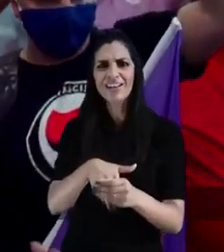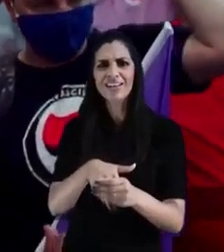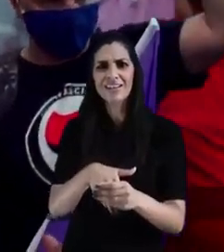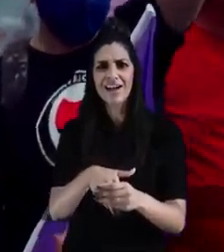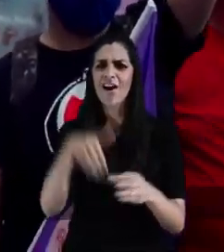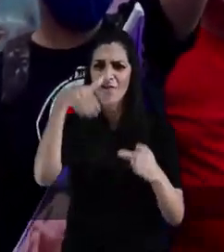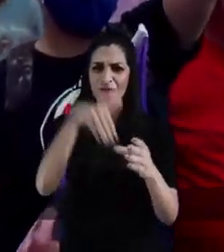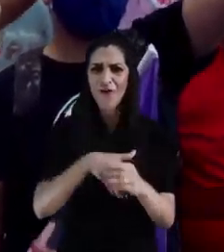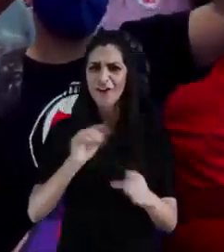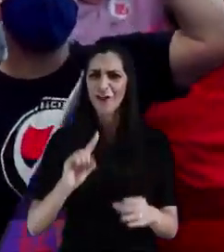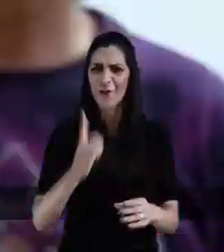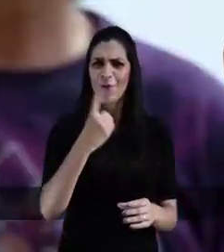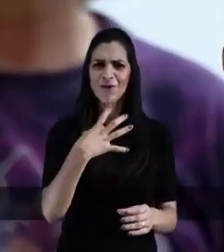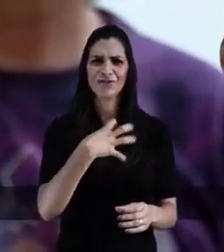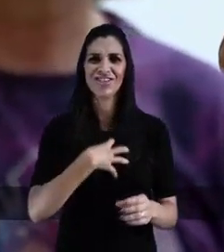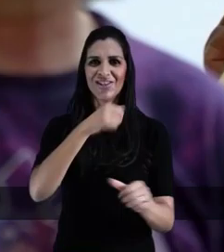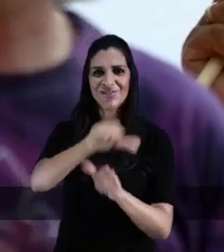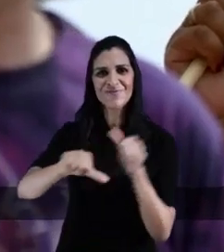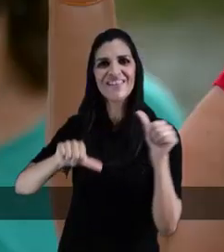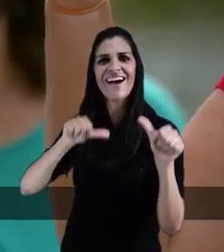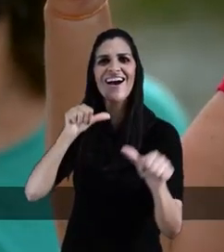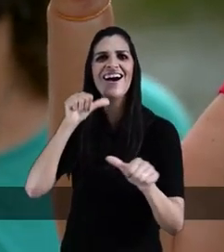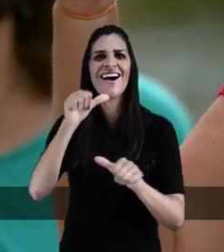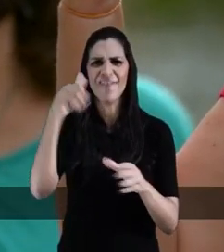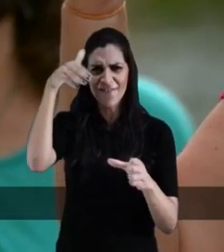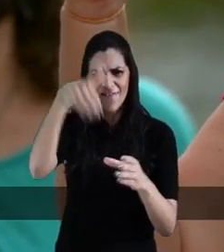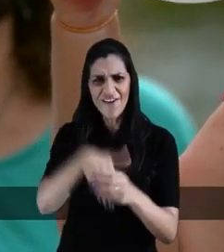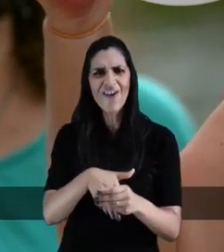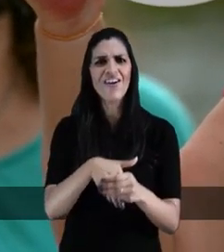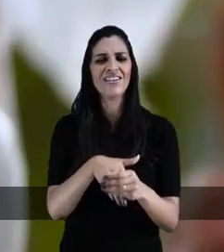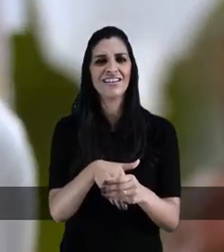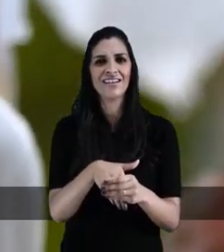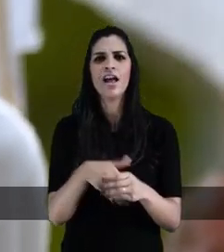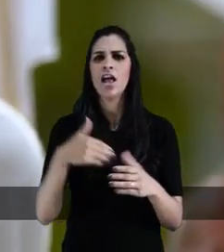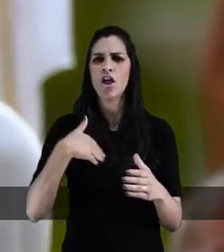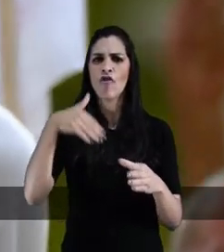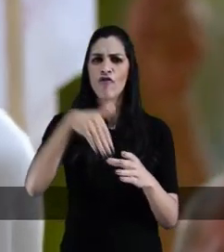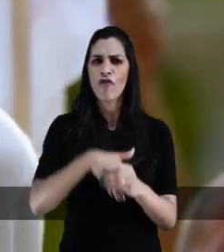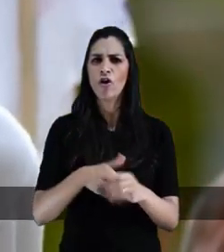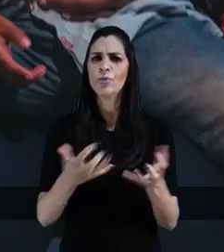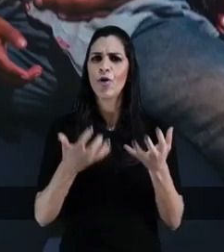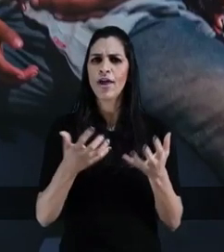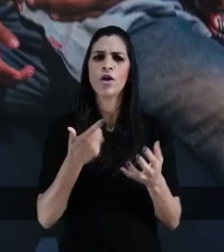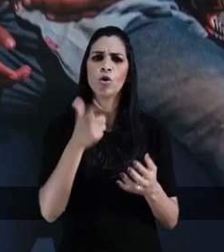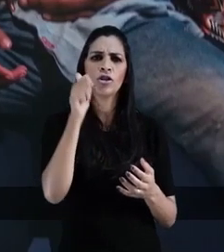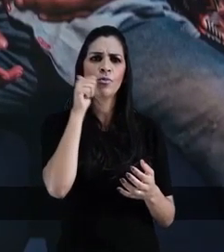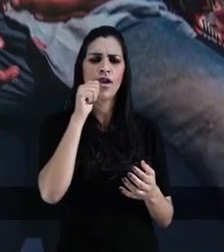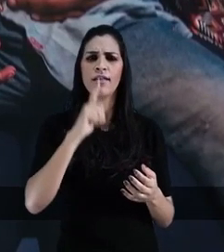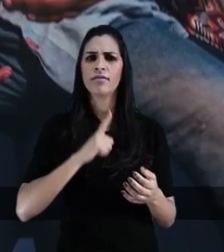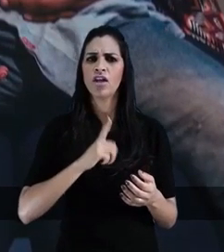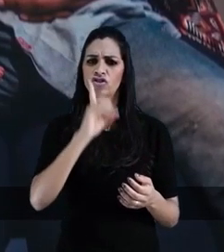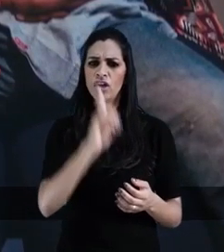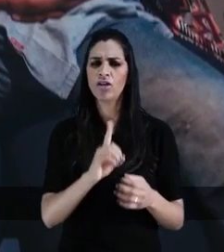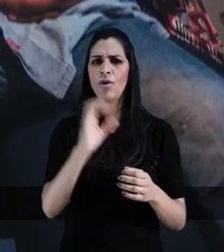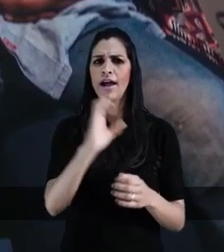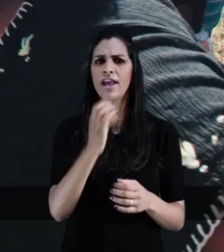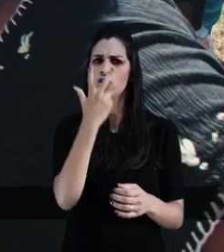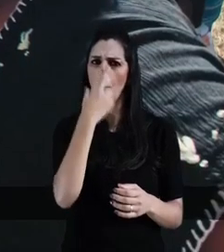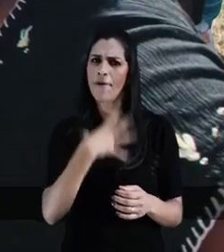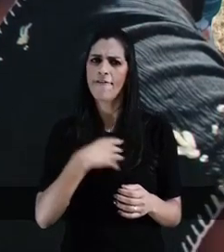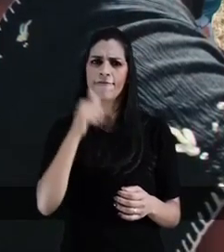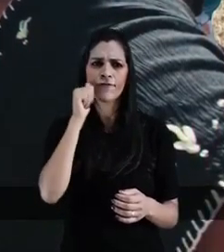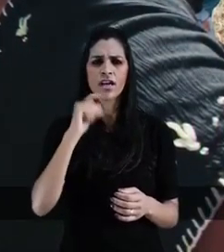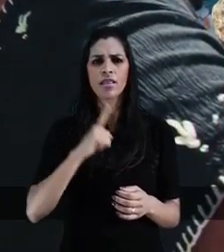o teu voto na mão. O voto é a tua única arma. Põe o teu voto Eu voto porque eu quero que a outra mulher tenha a mesma creche que a minha filha tem.